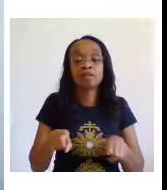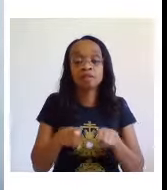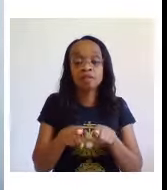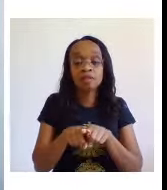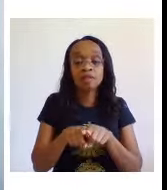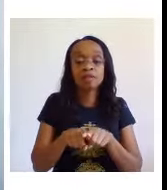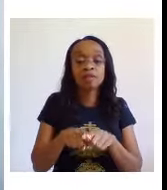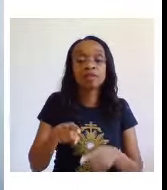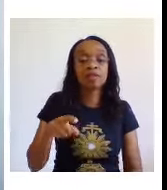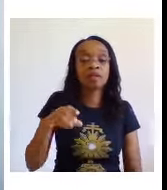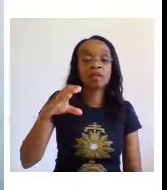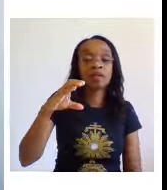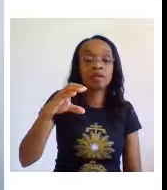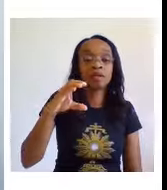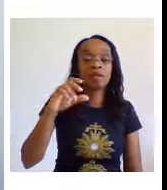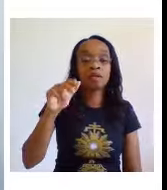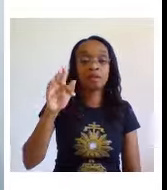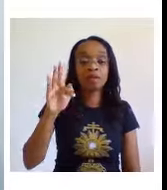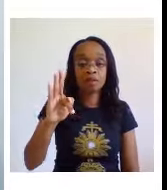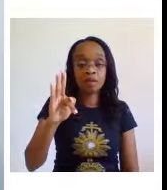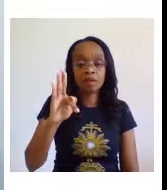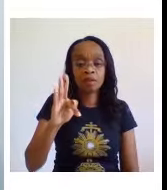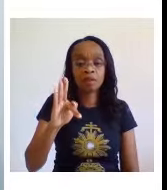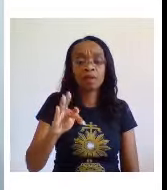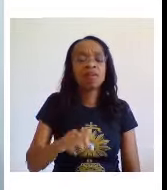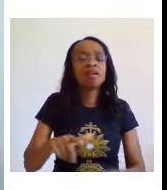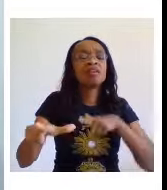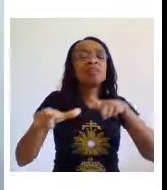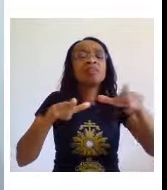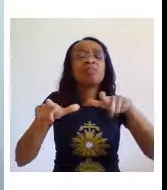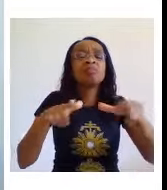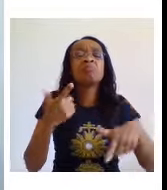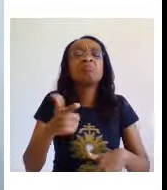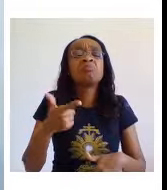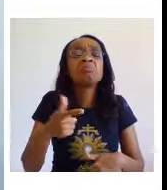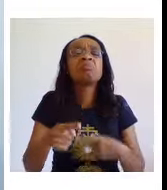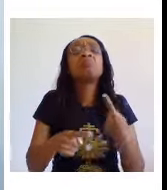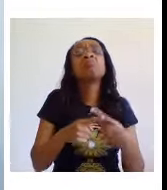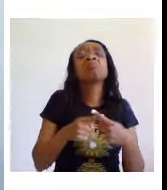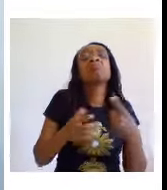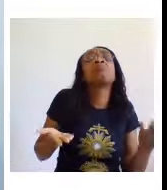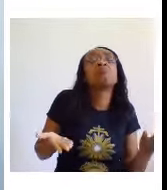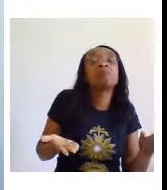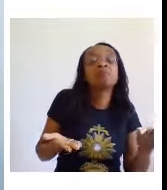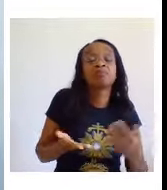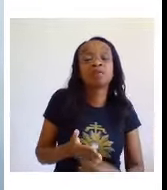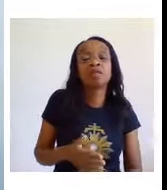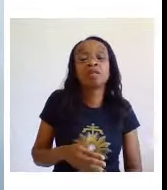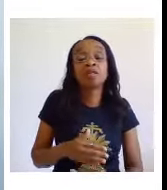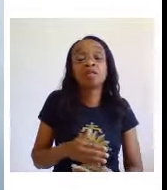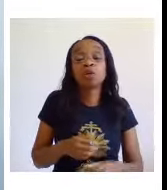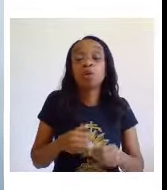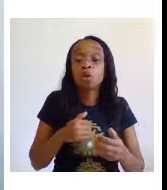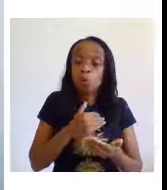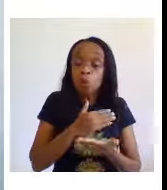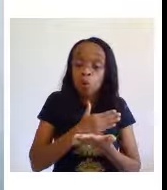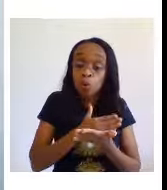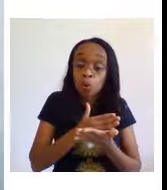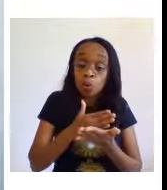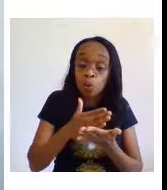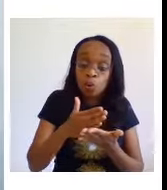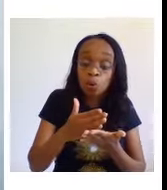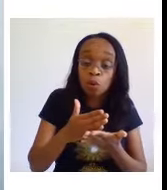como título Sem Trabalho, por quê? E criada em 2000. Ela é responsável pelo encaminhamento